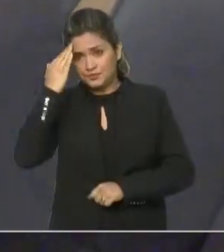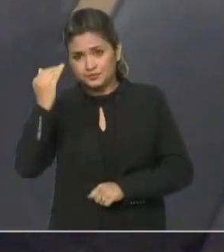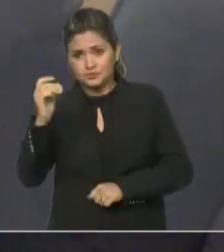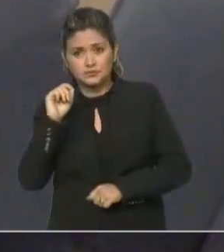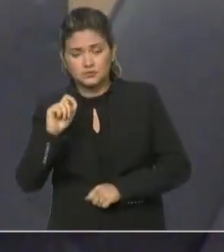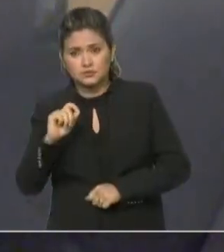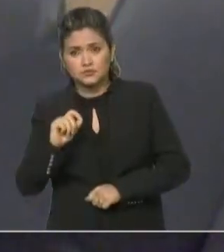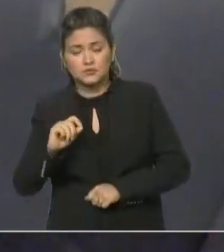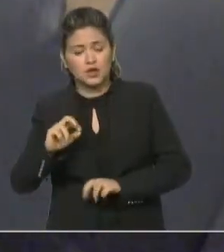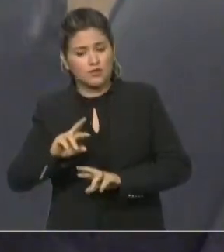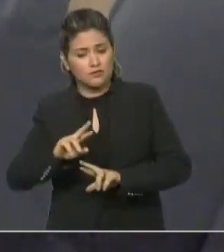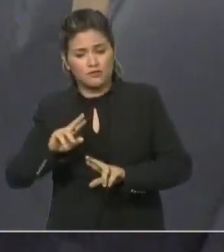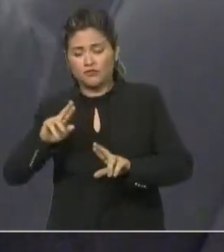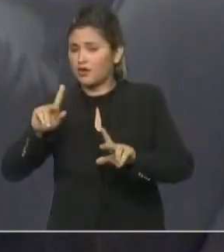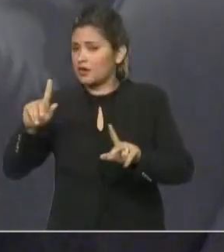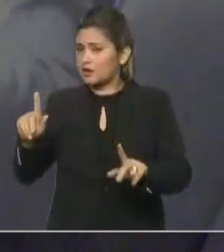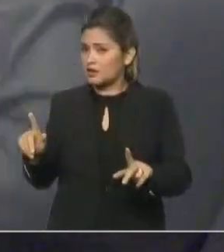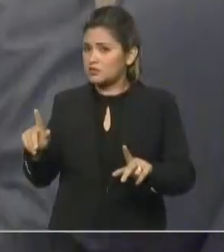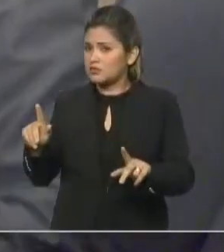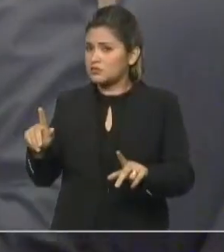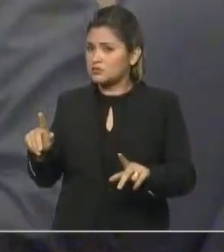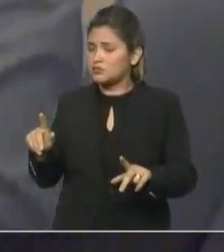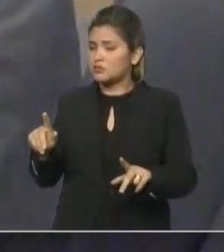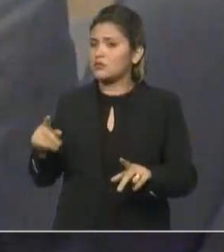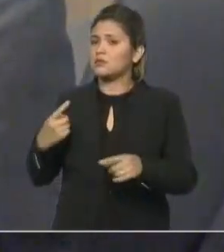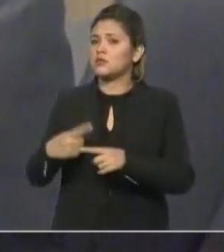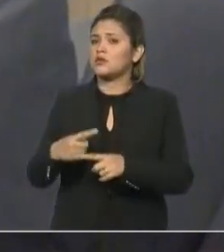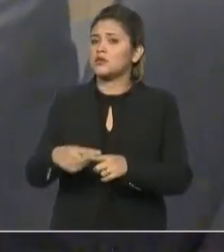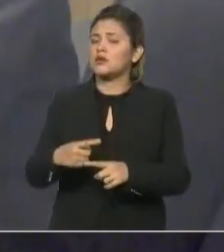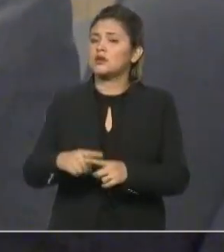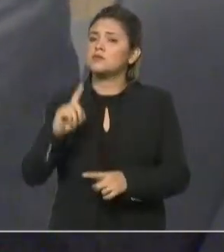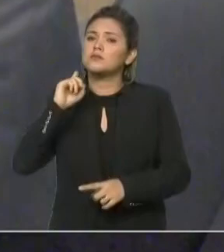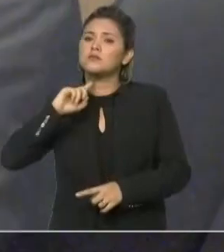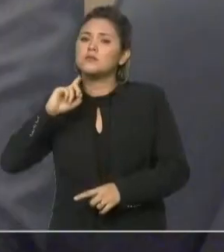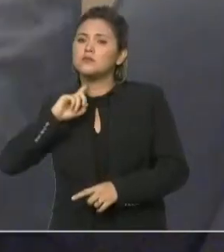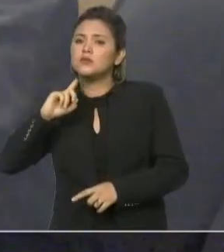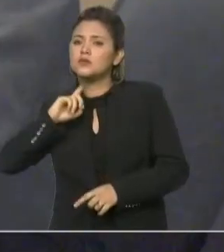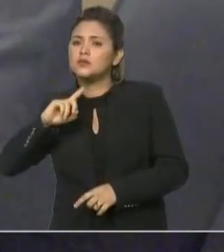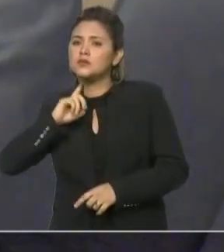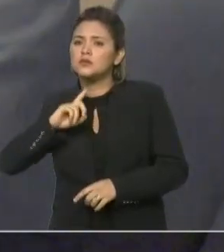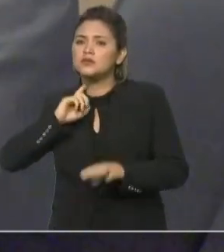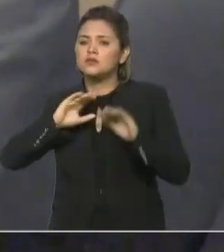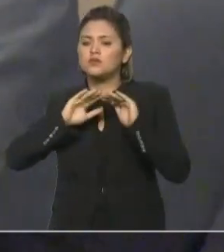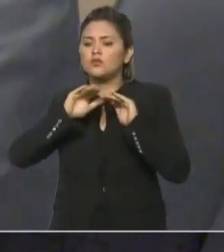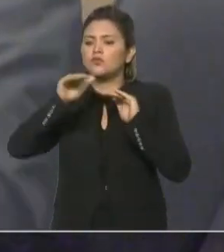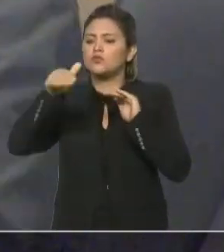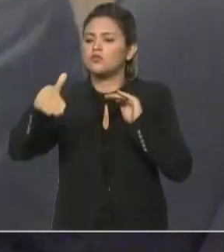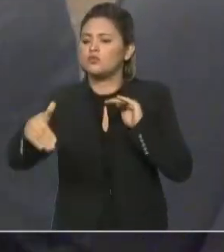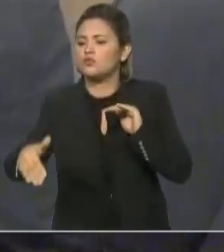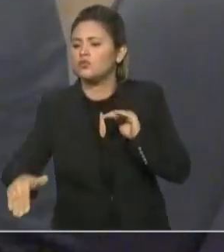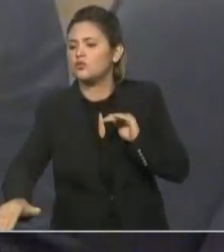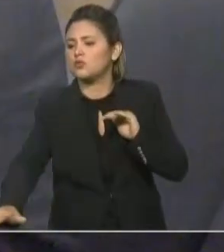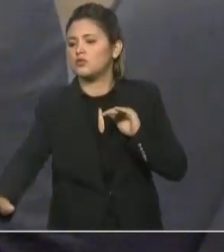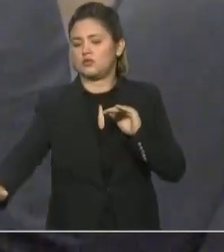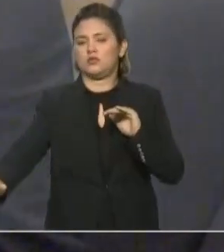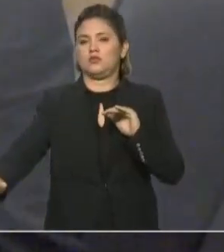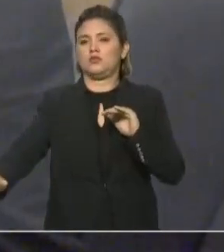Gerais, em forma de Planalto, tem as barragens, o relevo de São Luís, da ilha de São Luís, em formato de planície, e aí